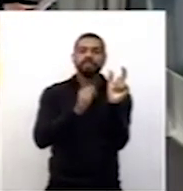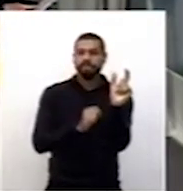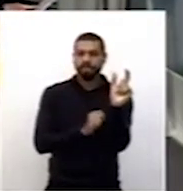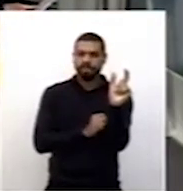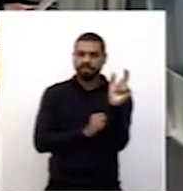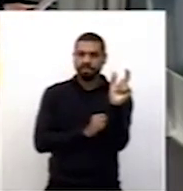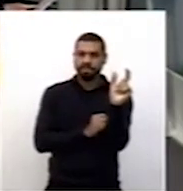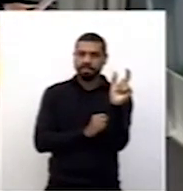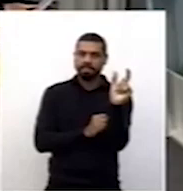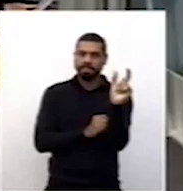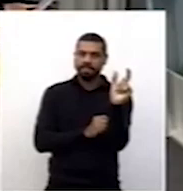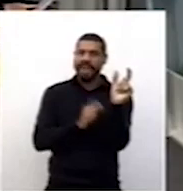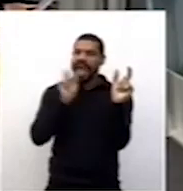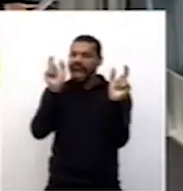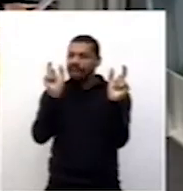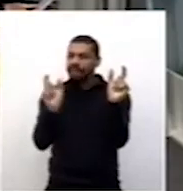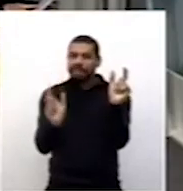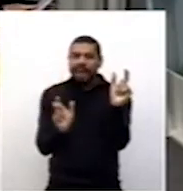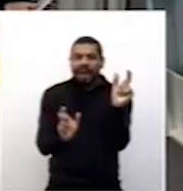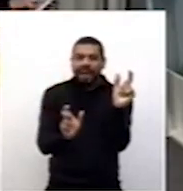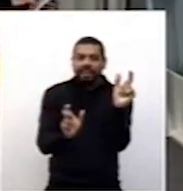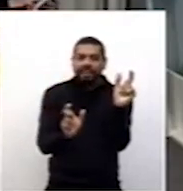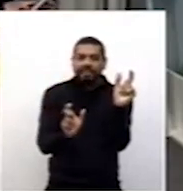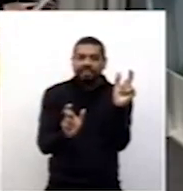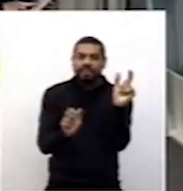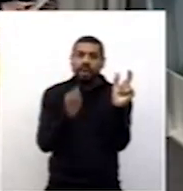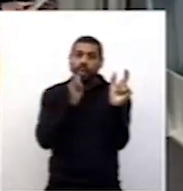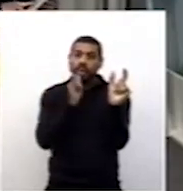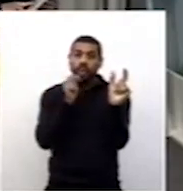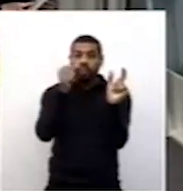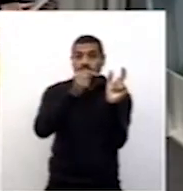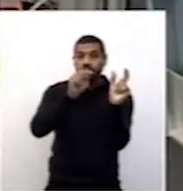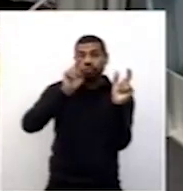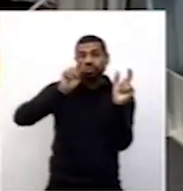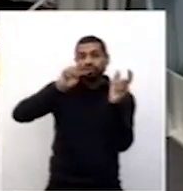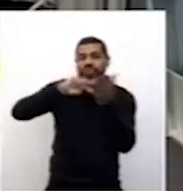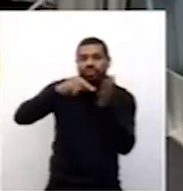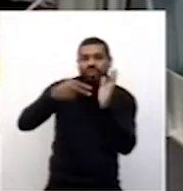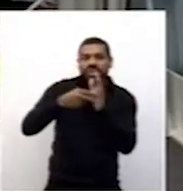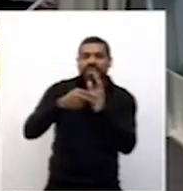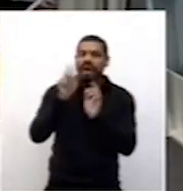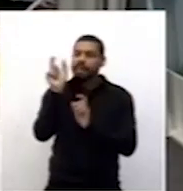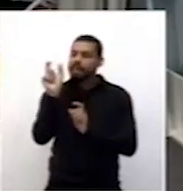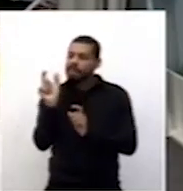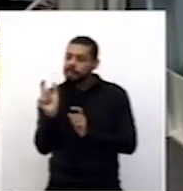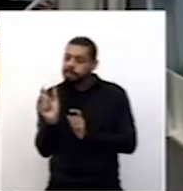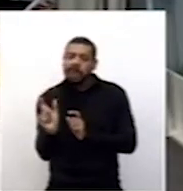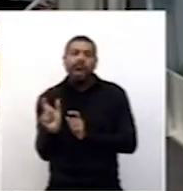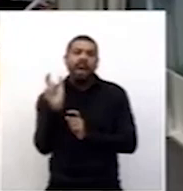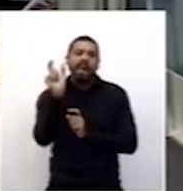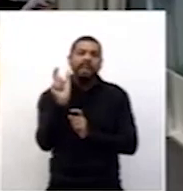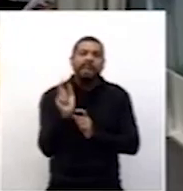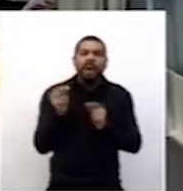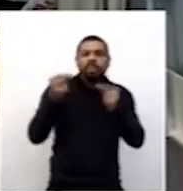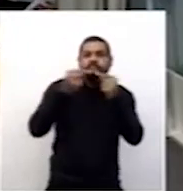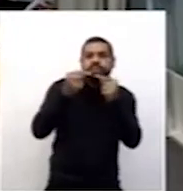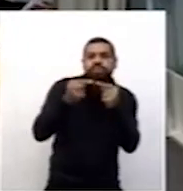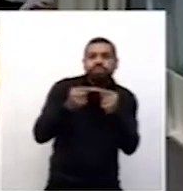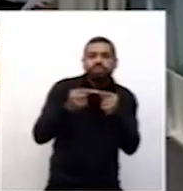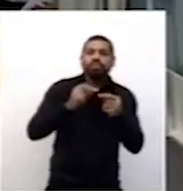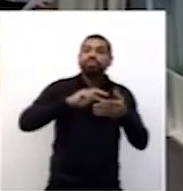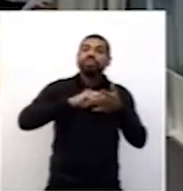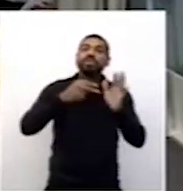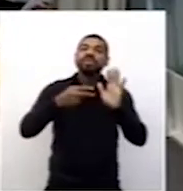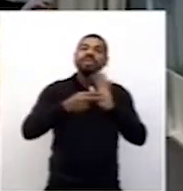pontuar as palavras que falam sobre a poluição. Eu passei esse vocabulário para vocês e eu pedi para